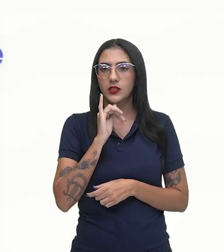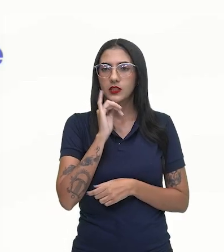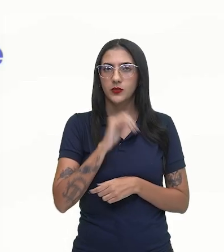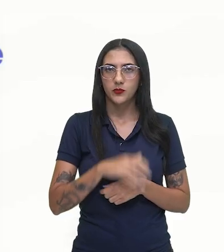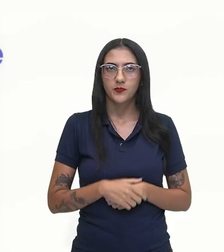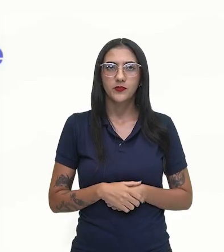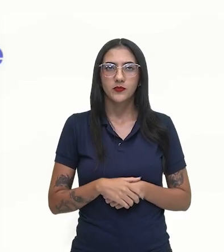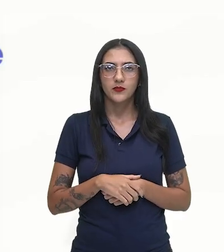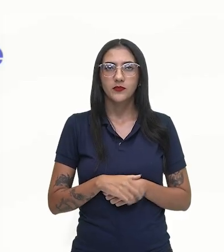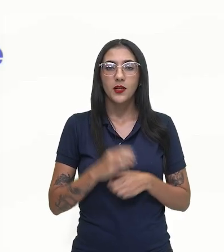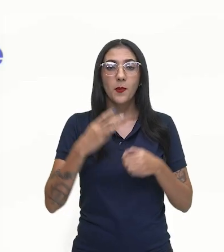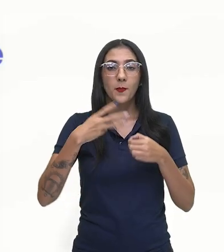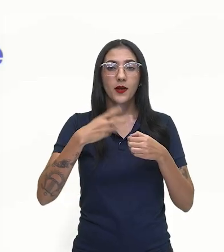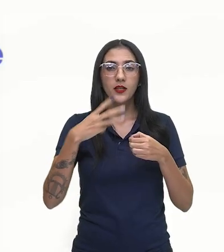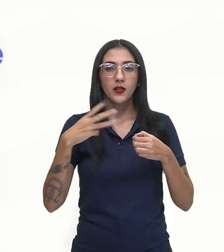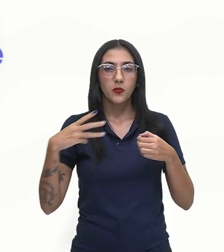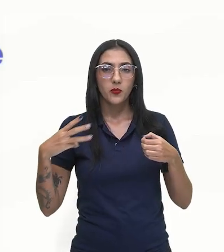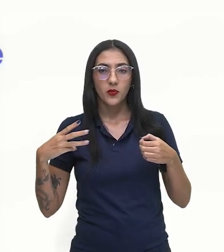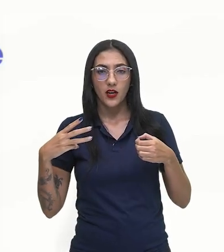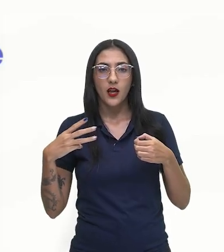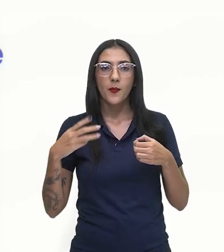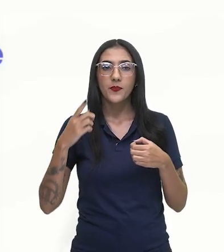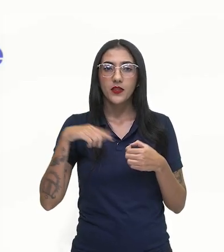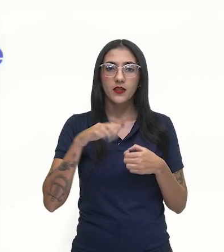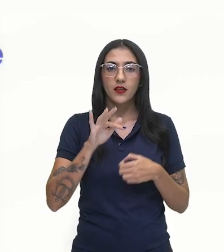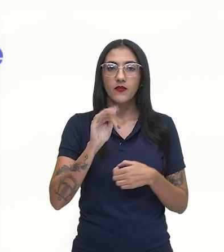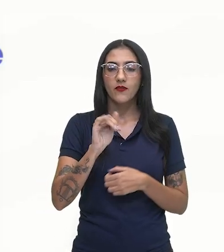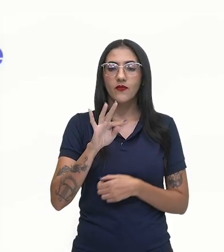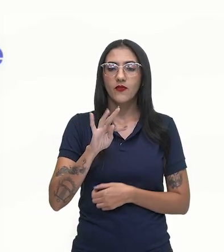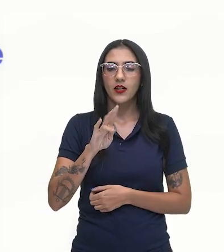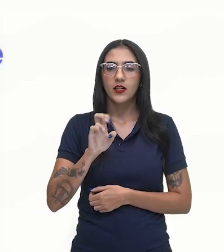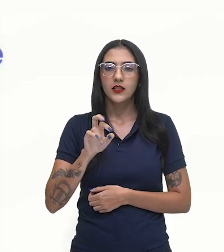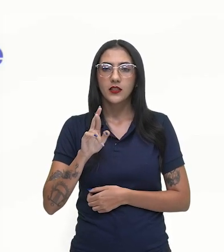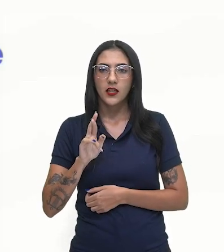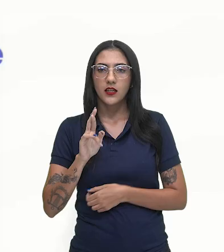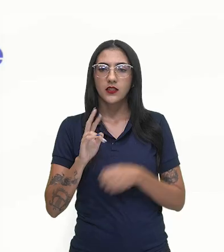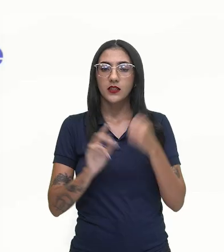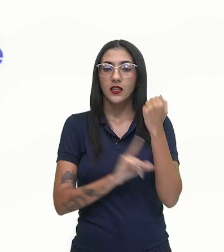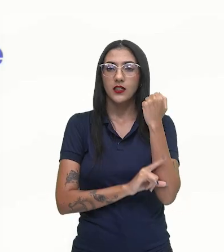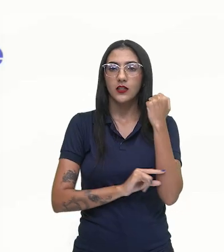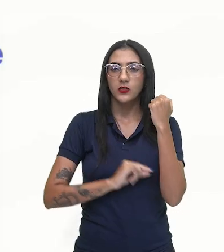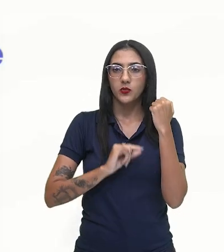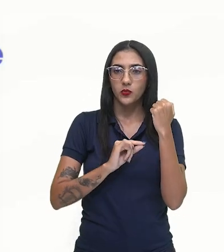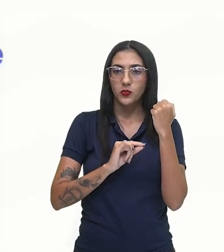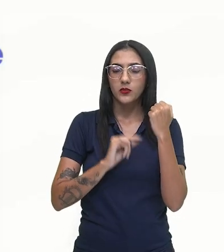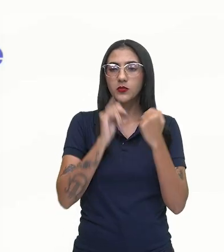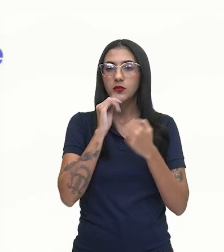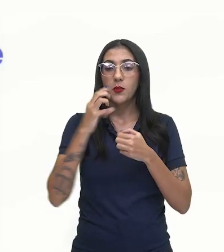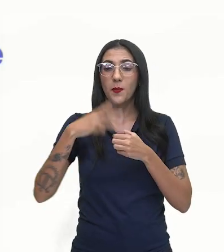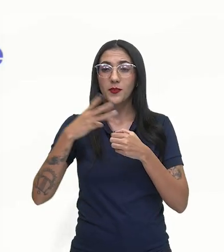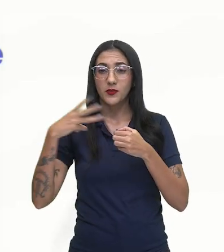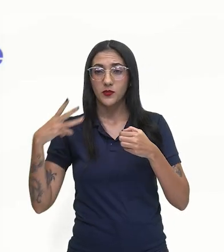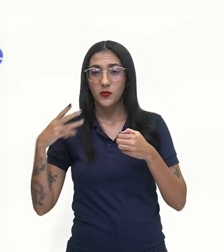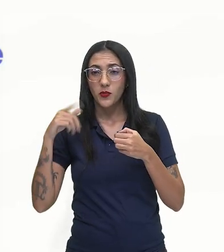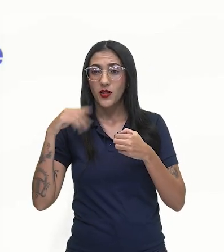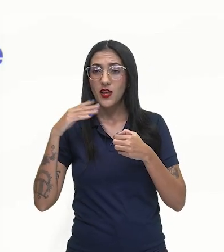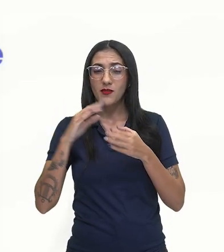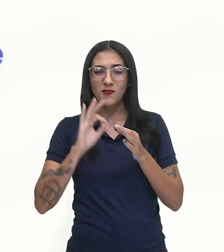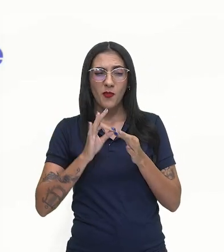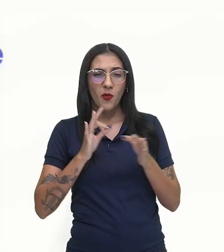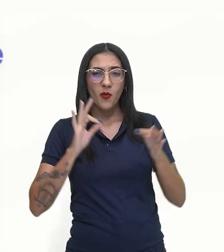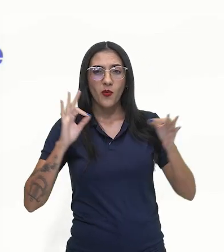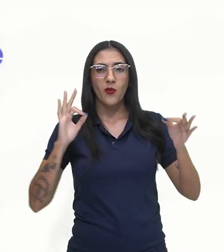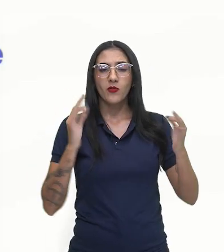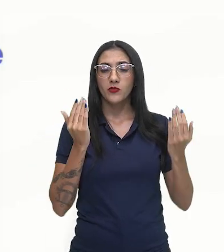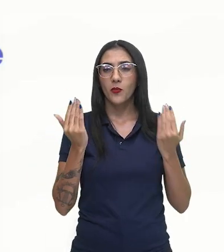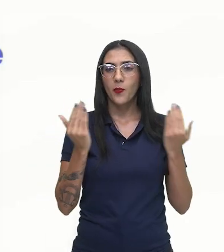Manacapuru is farther than Iranduba. Que Manacapuru fica mais longe do